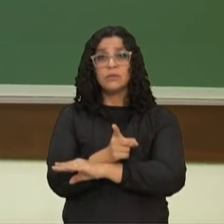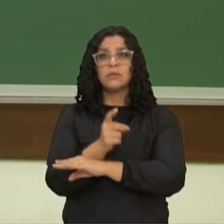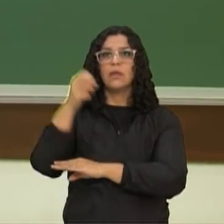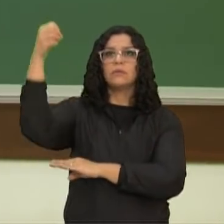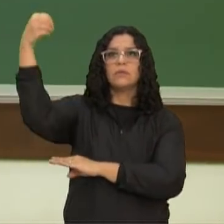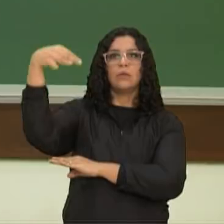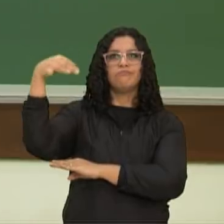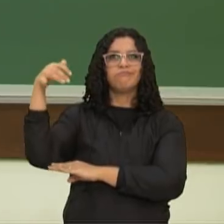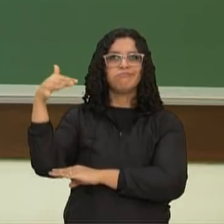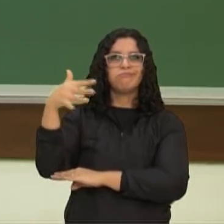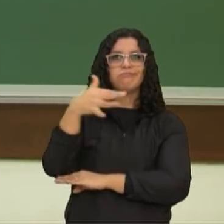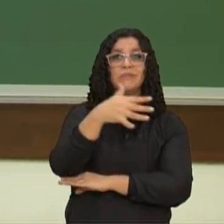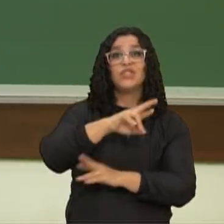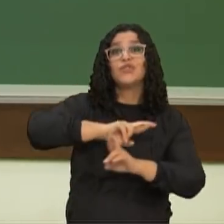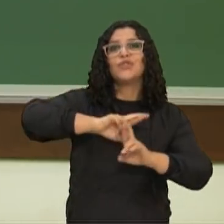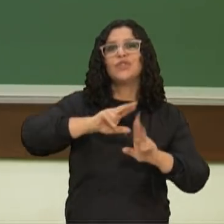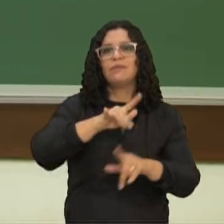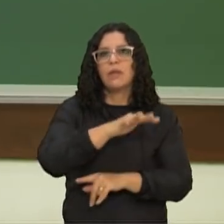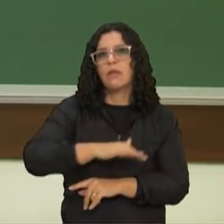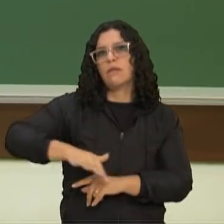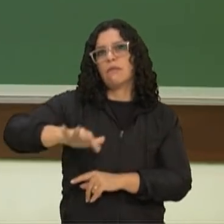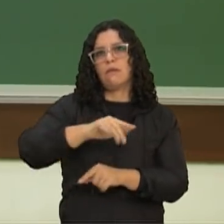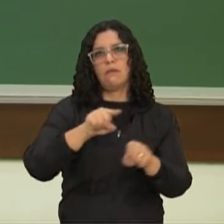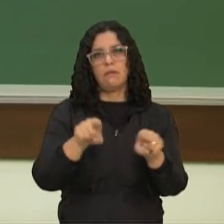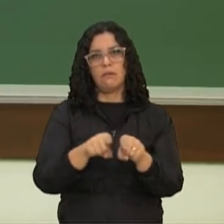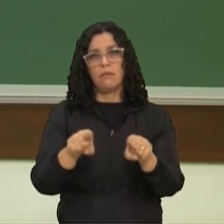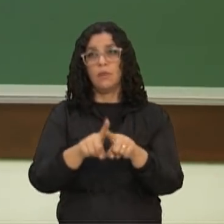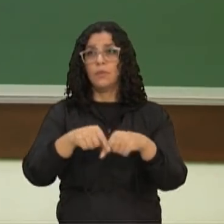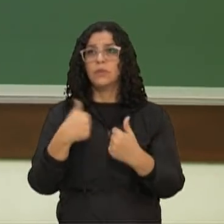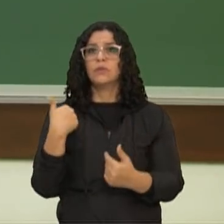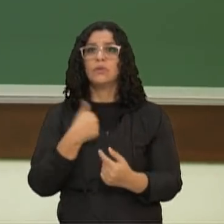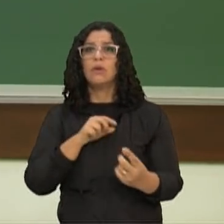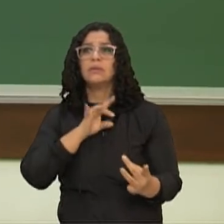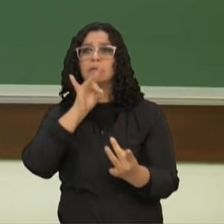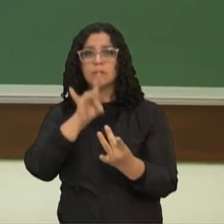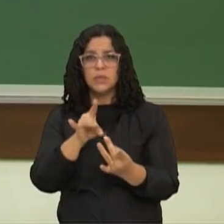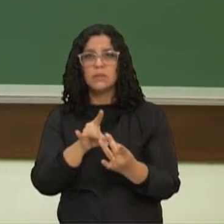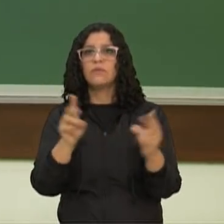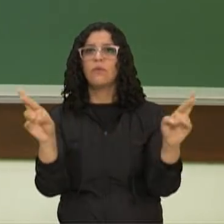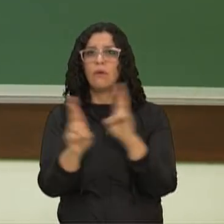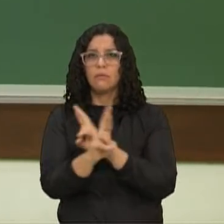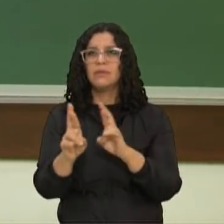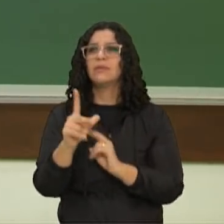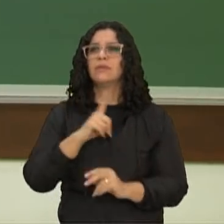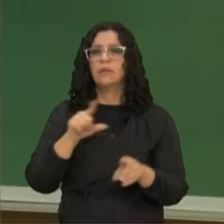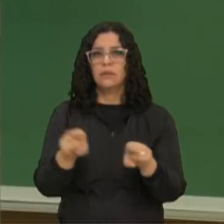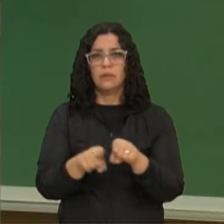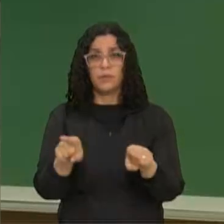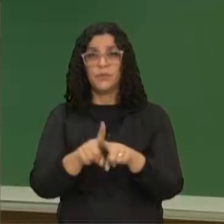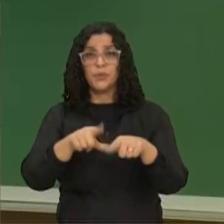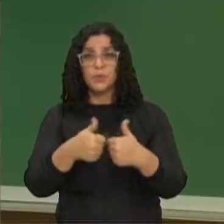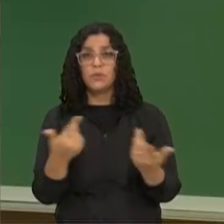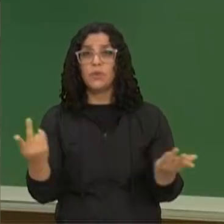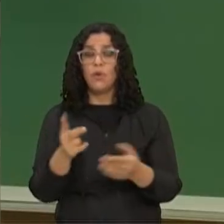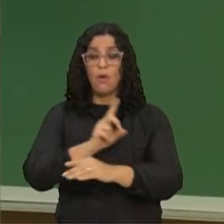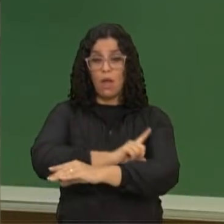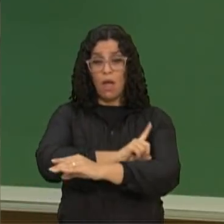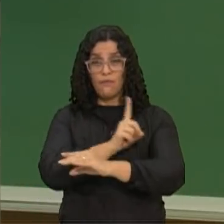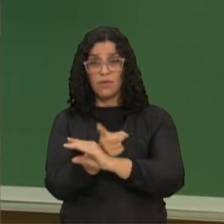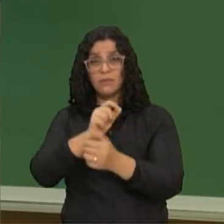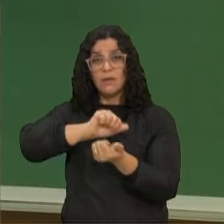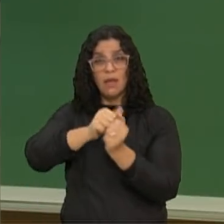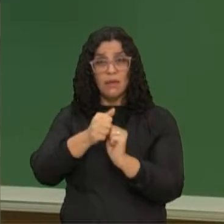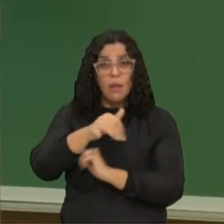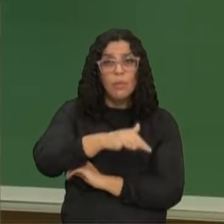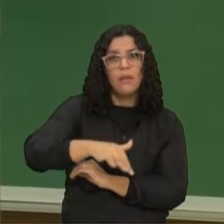ela é adaptável àquele meio. Então, isso é a correspondência que temos. Então, vamos voltar ali na opção. Ele diz ali, a velocidade da luz é adaptável a cada